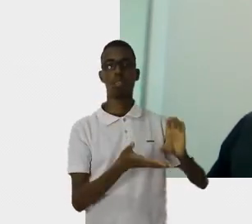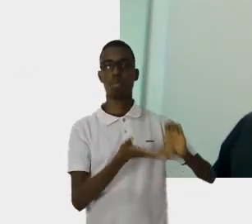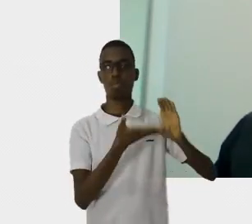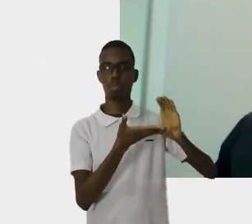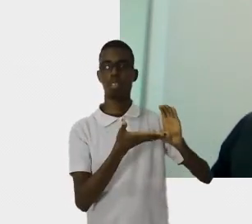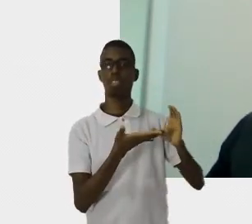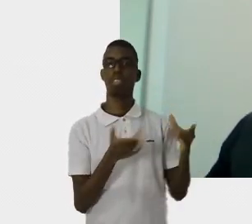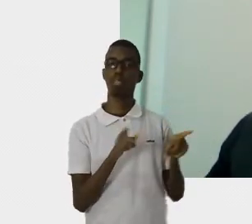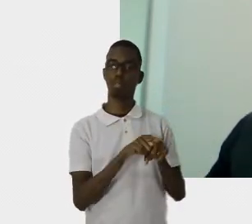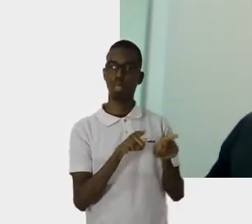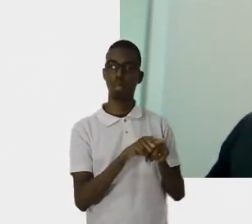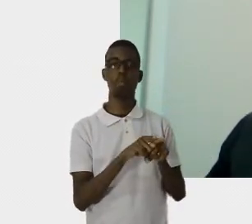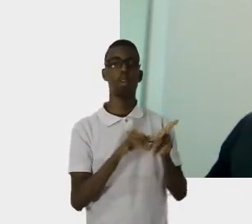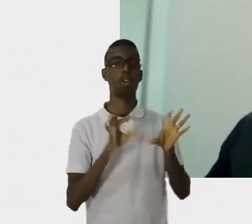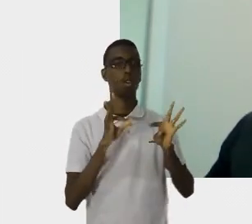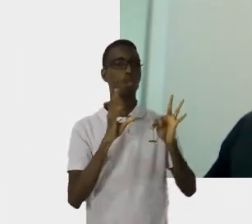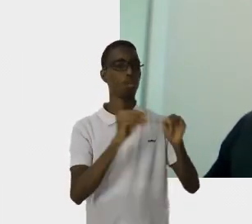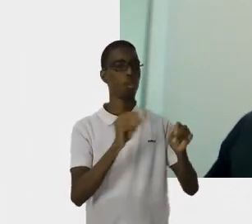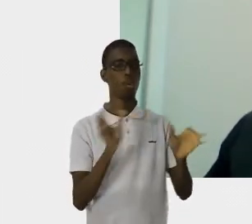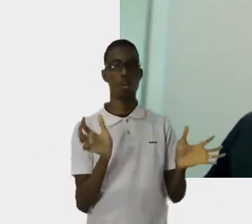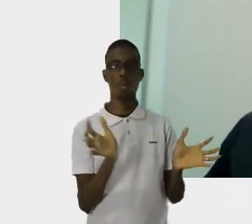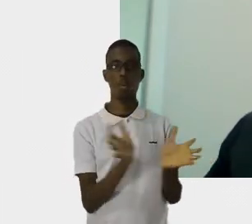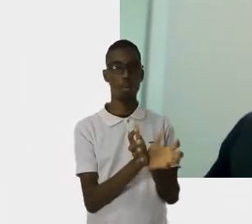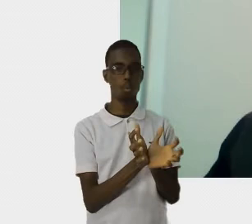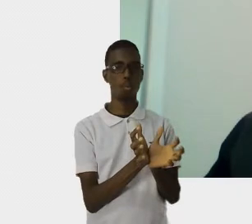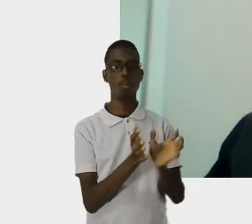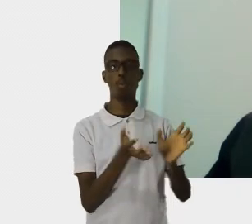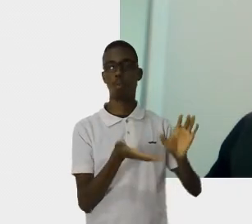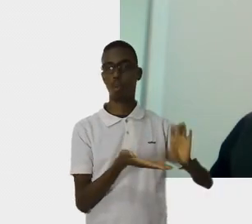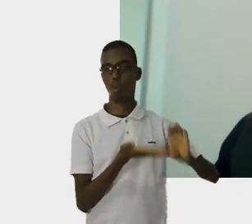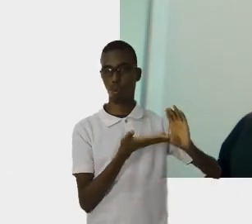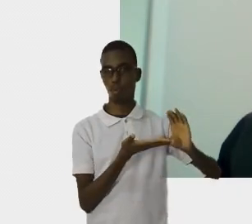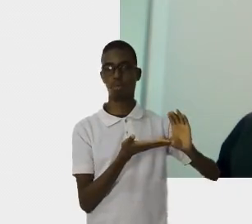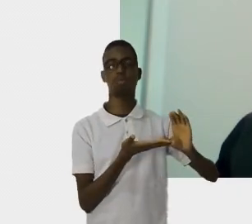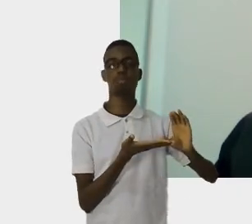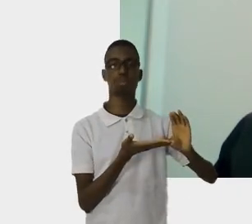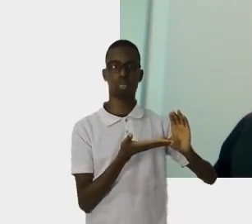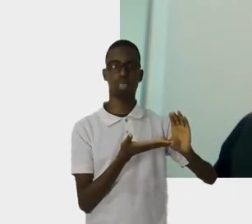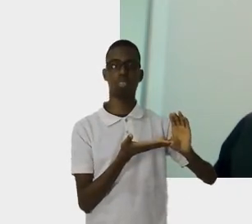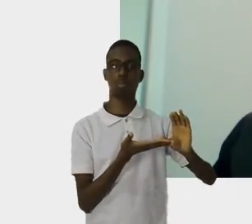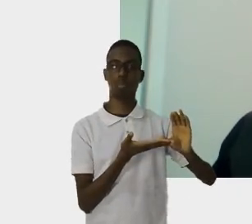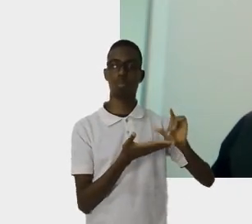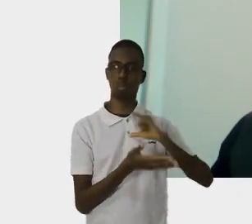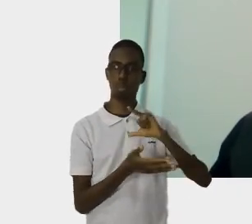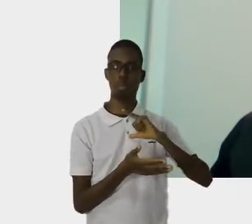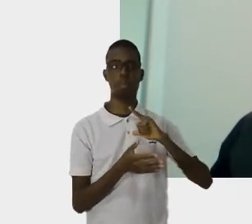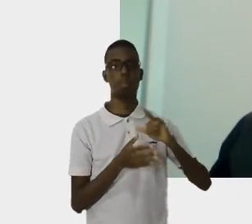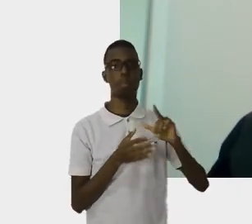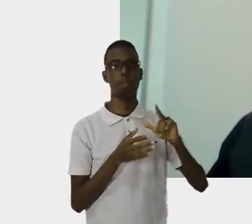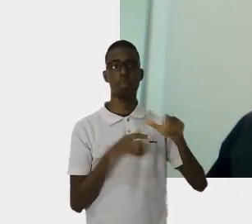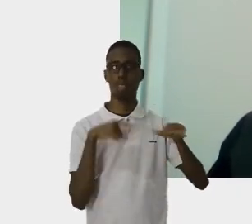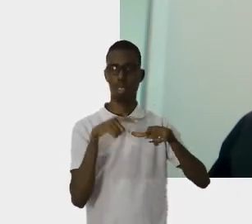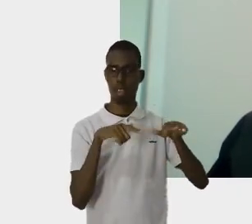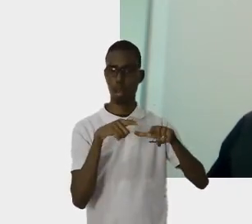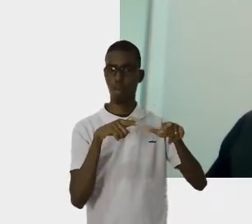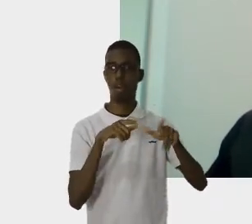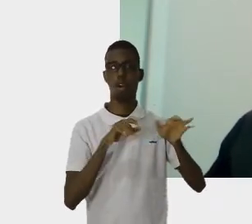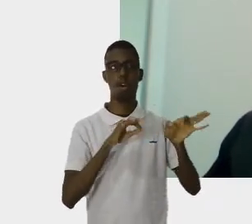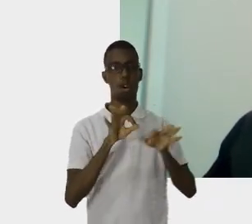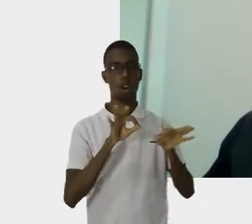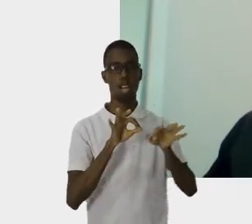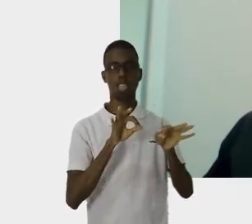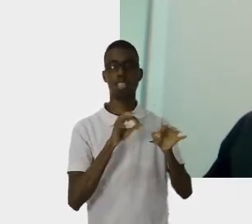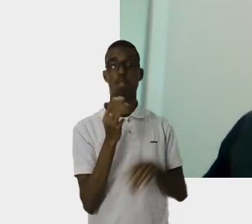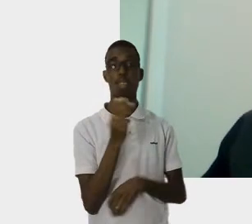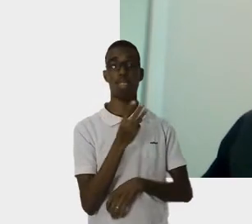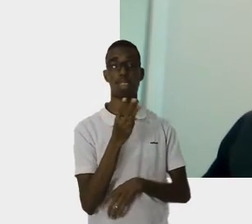toda a equipe de conselheiros, né, que tem feito um belo trabalho aí de organização desse terceiro seminário.